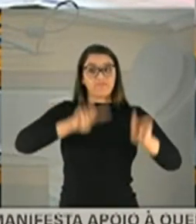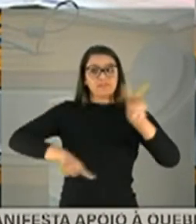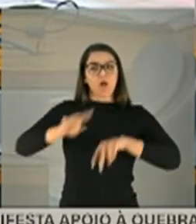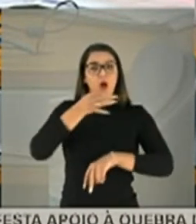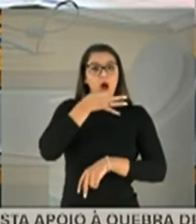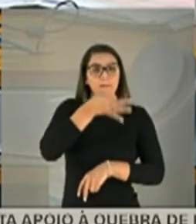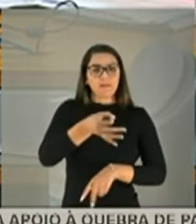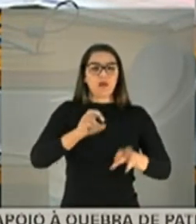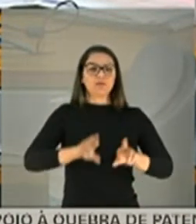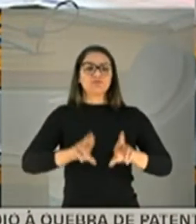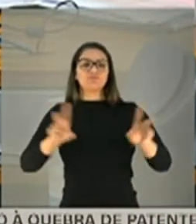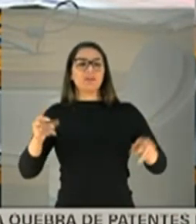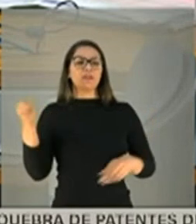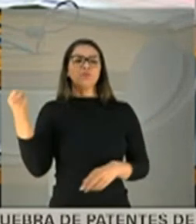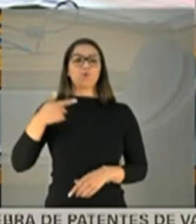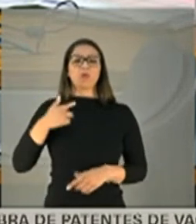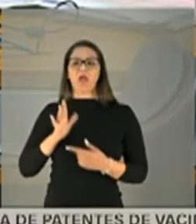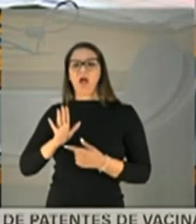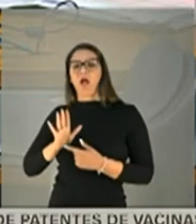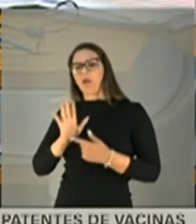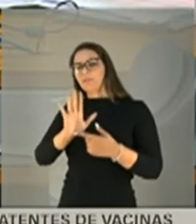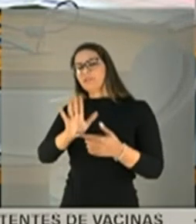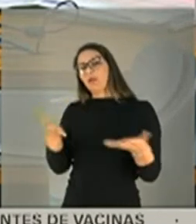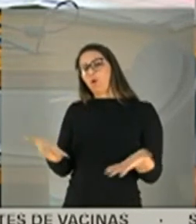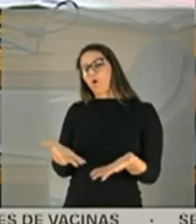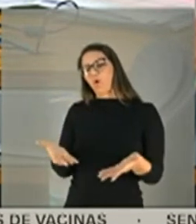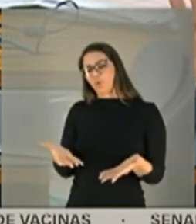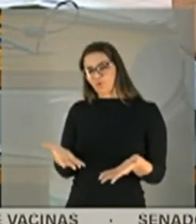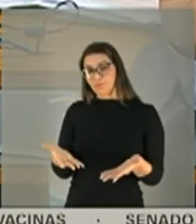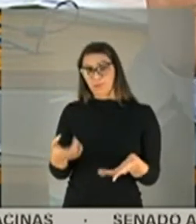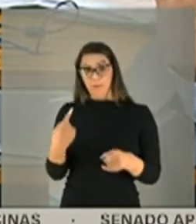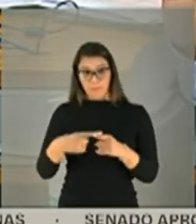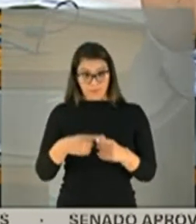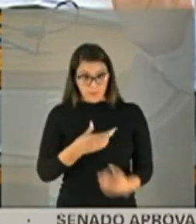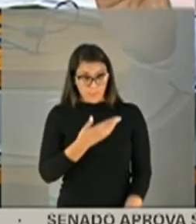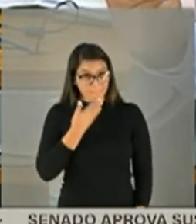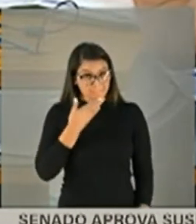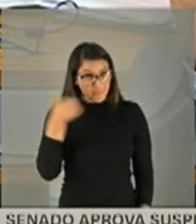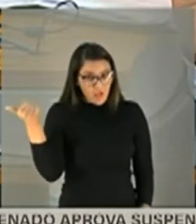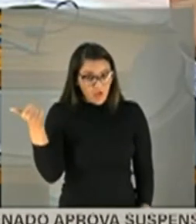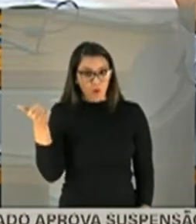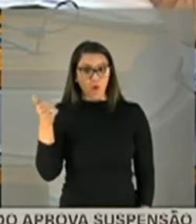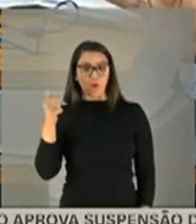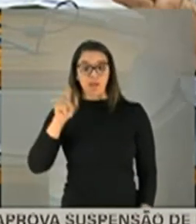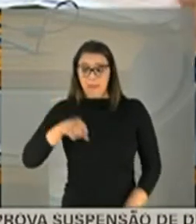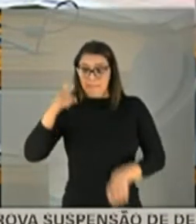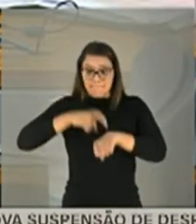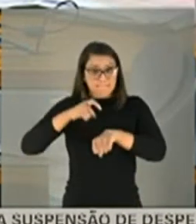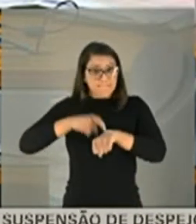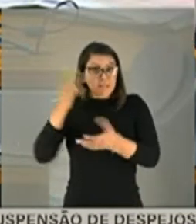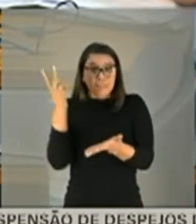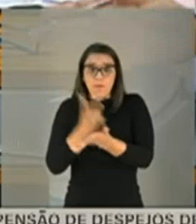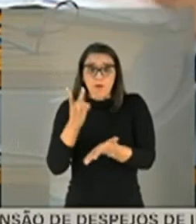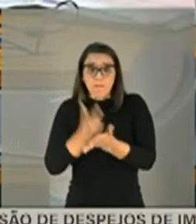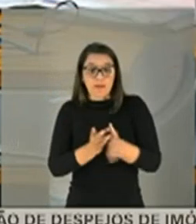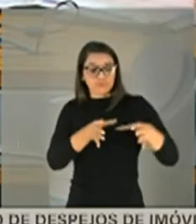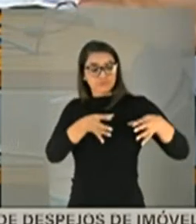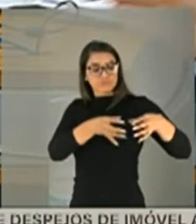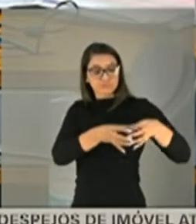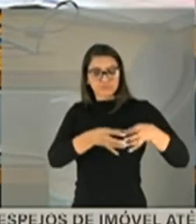do que foi apresentado aqui, né? Porque o ideal seria, no mesmo recinto,